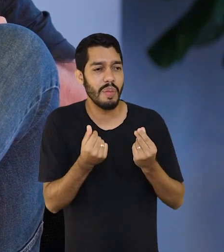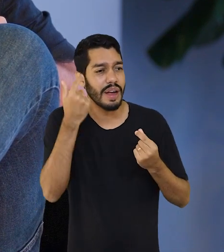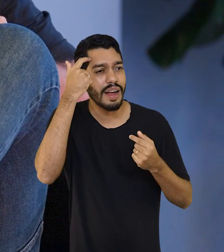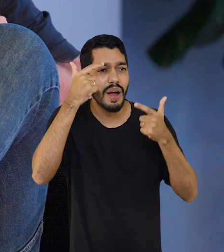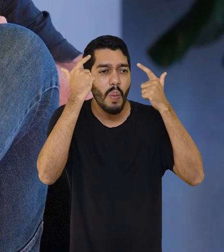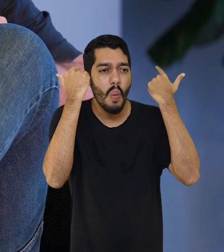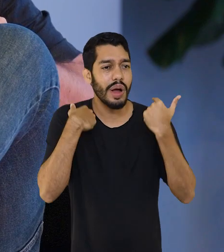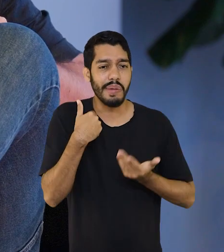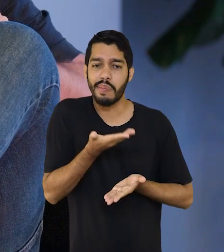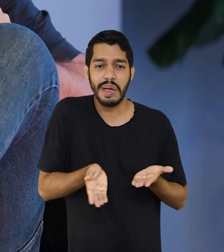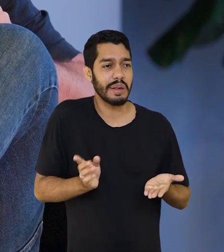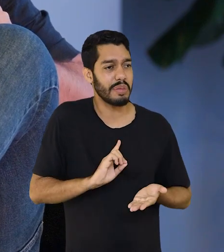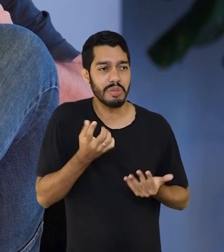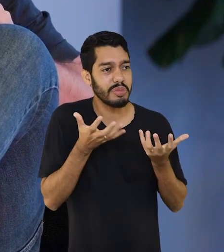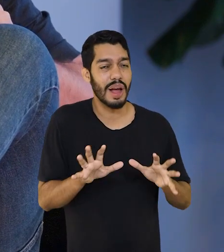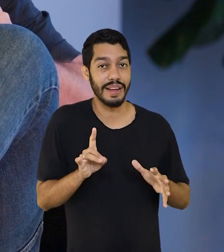como é que eu paro de perder cabelo.